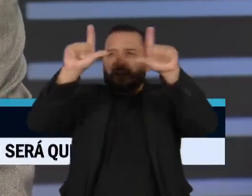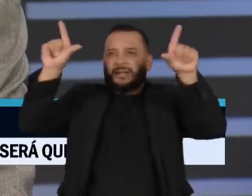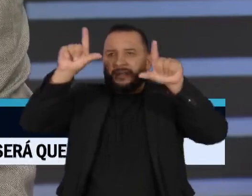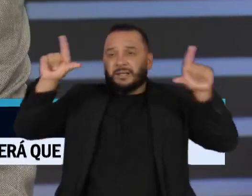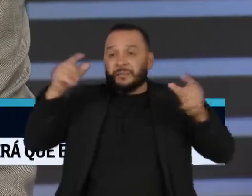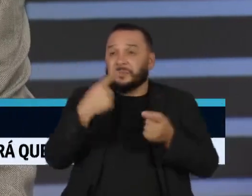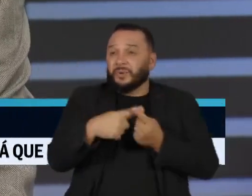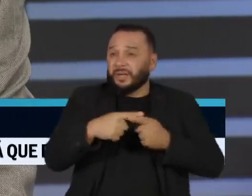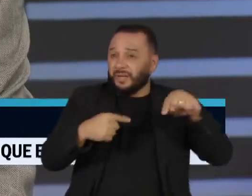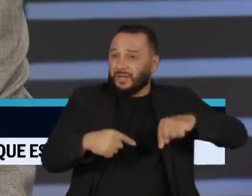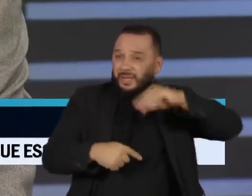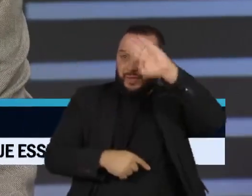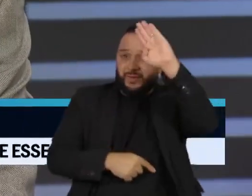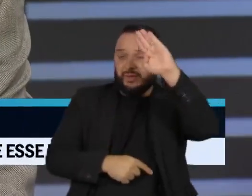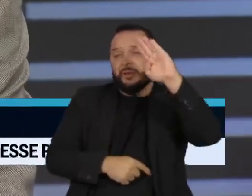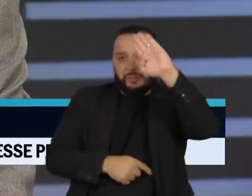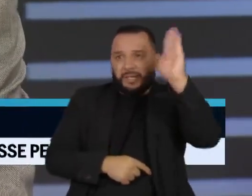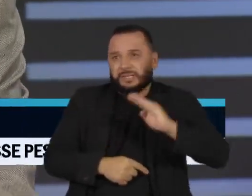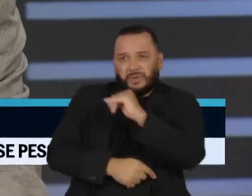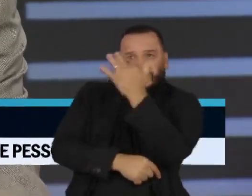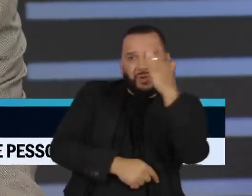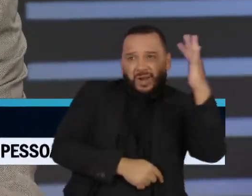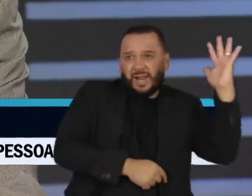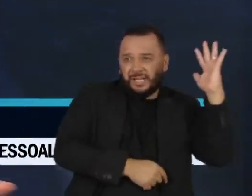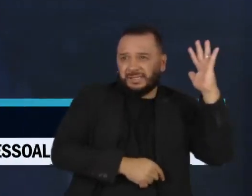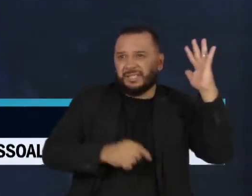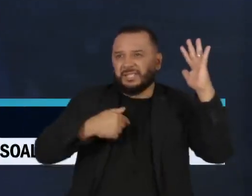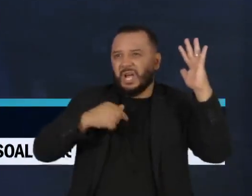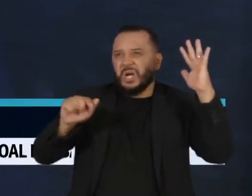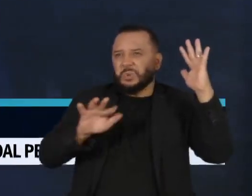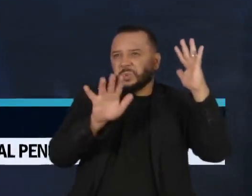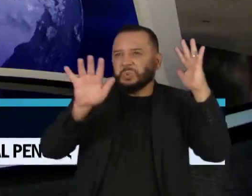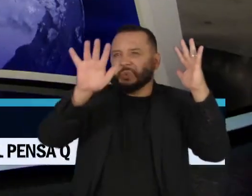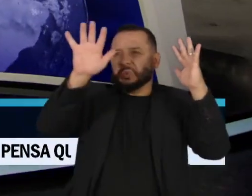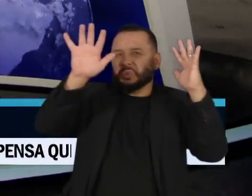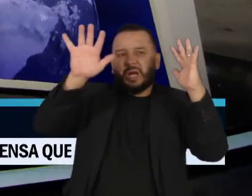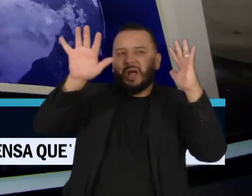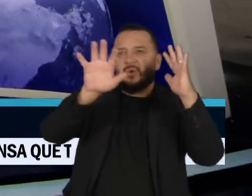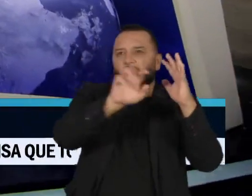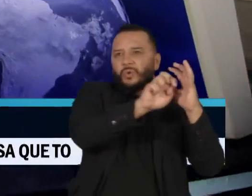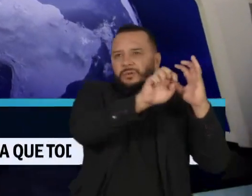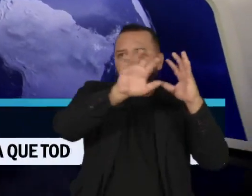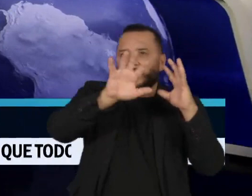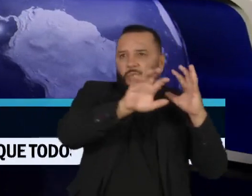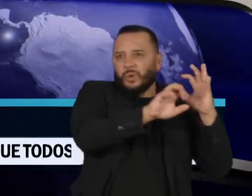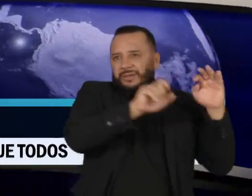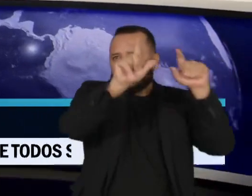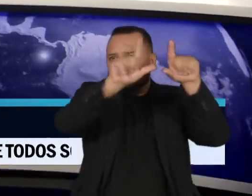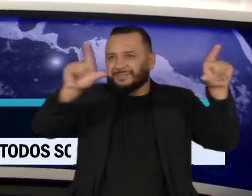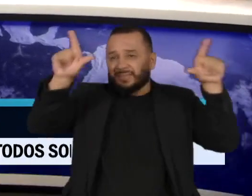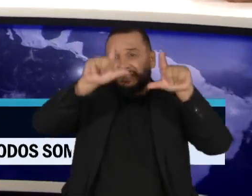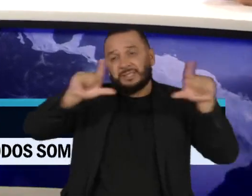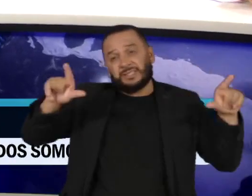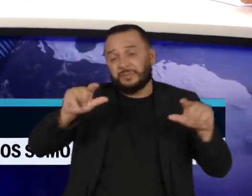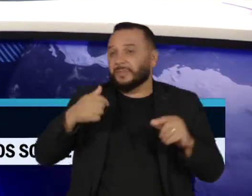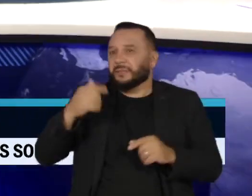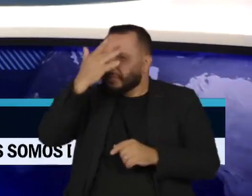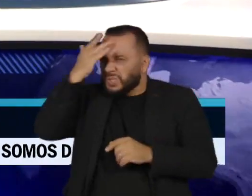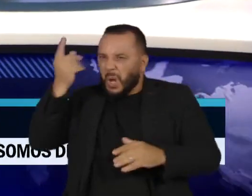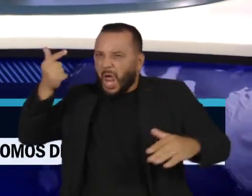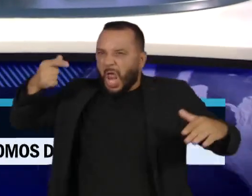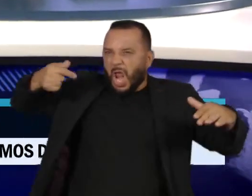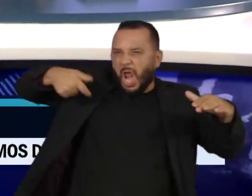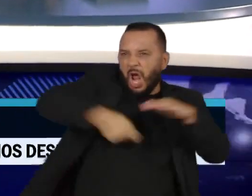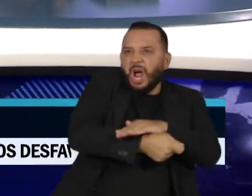bilhões de reais em crédito de carbono para o Brasil aliás créditos de carbono né Fausto é um tema que incomoda